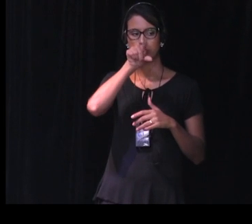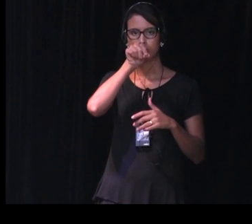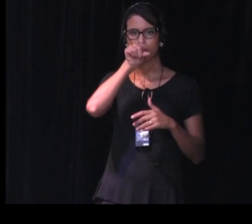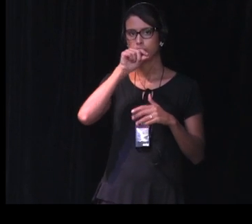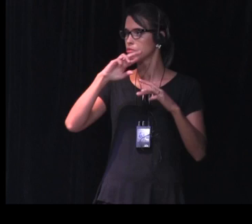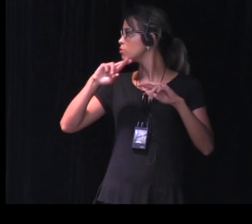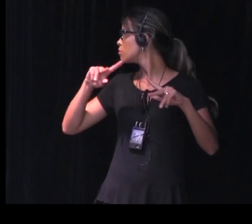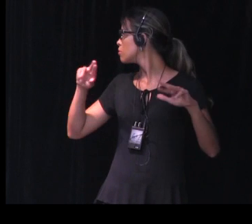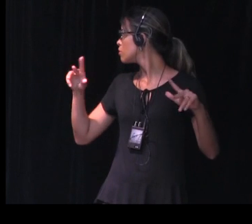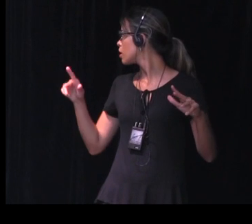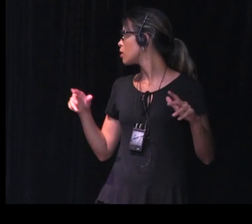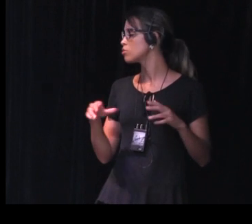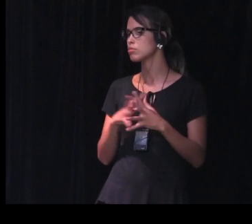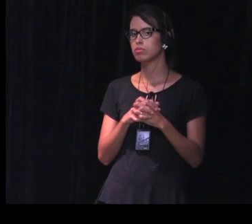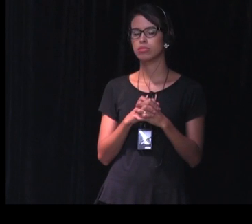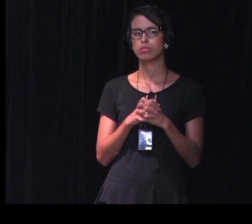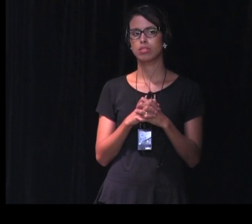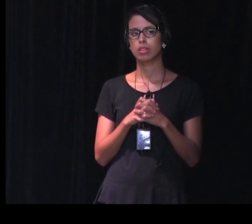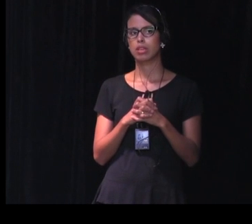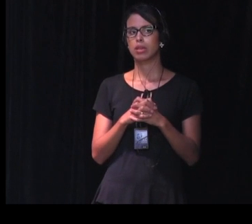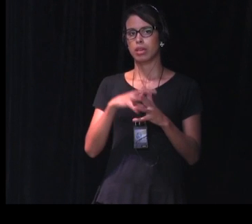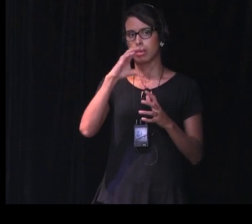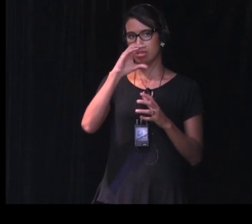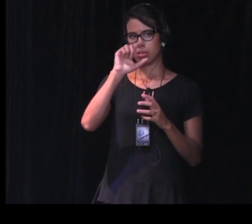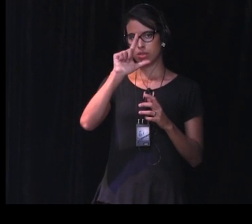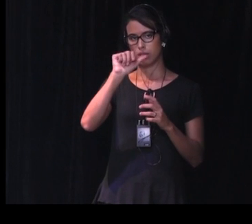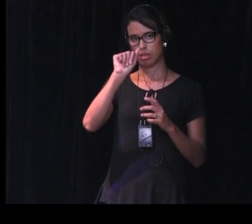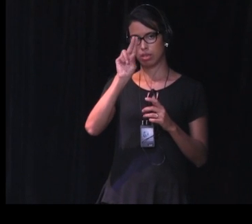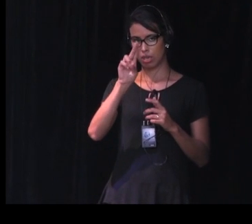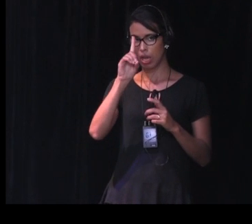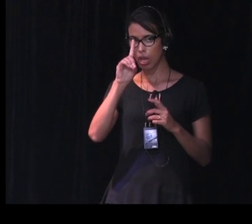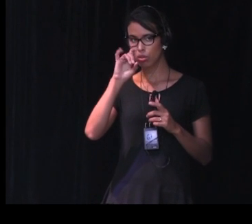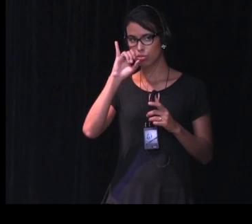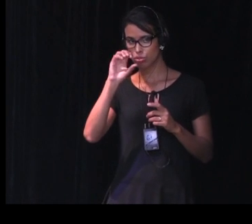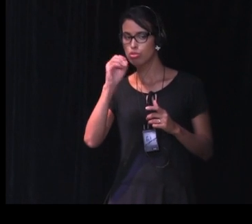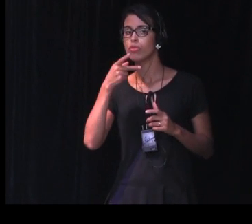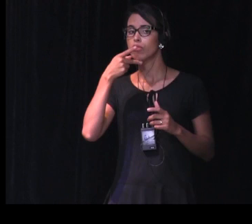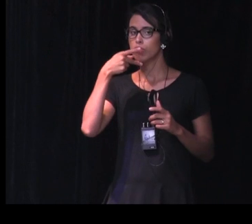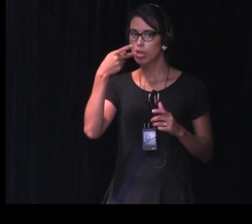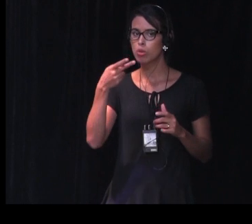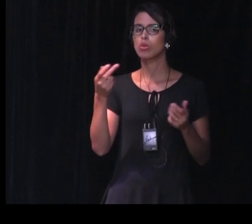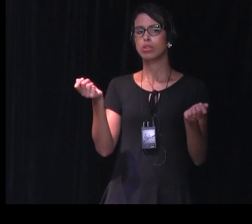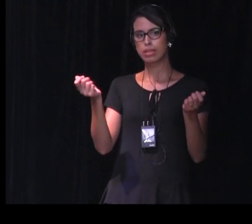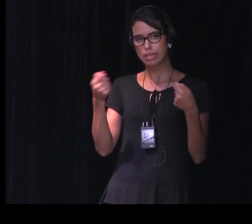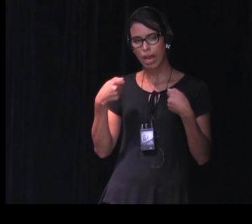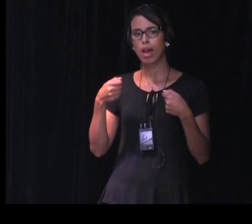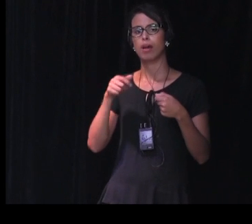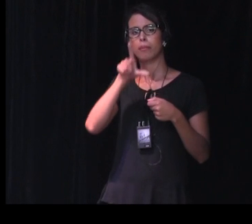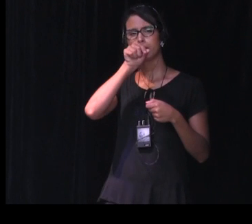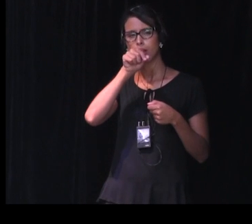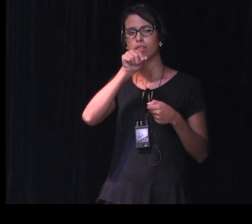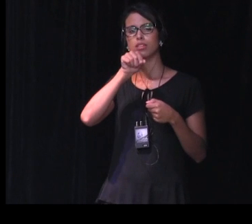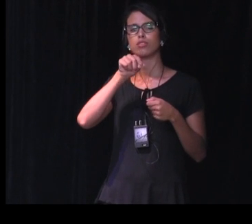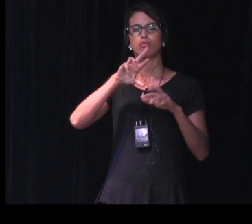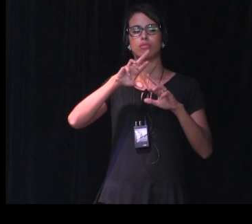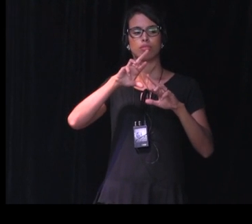Há cisnes, inclusive de pescoço preto. E Cláudio Gai dizia que podíamos